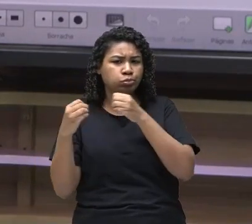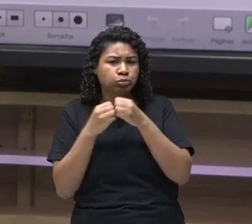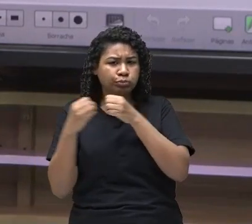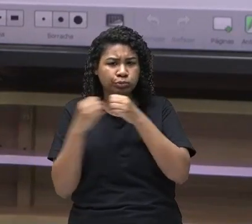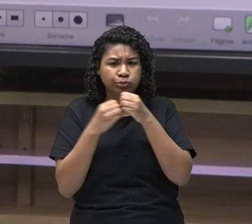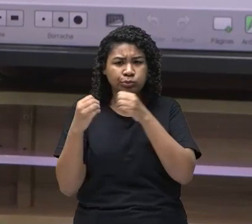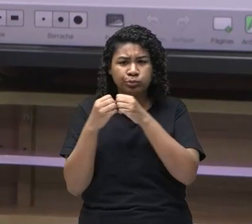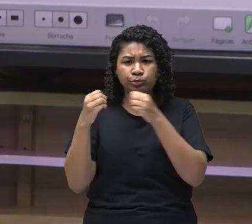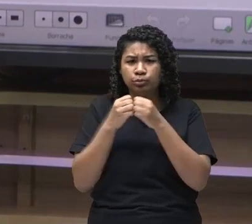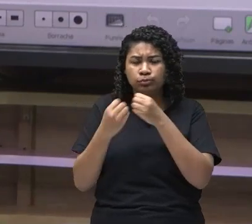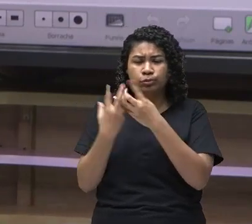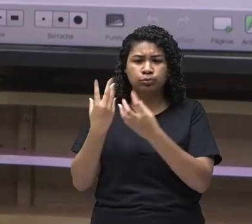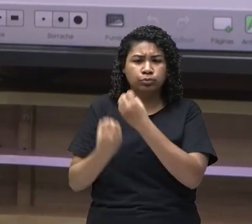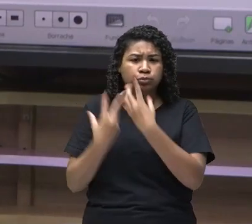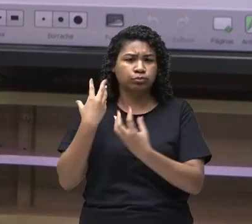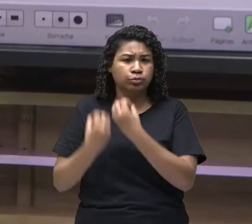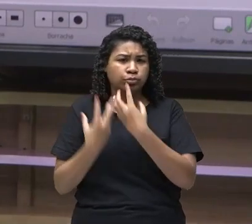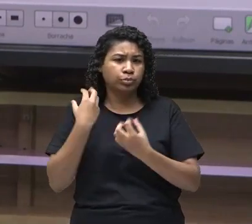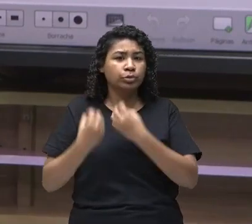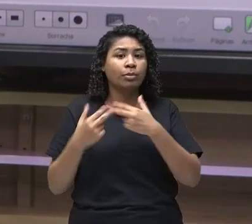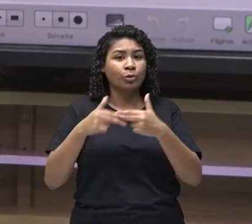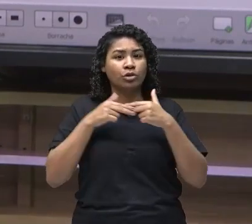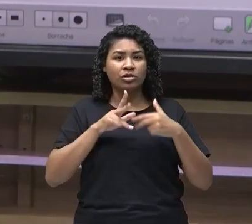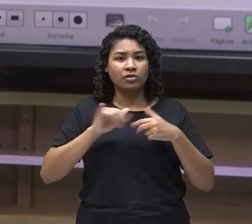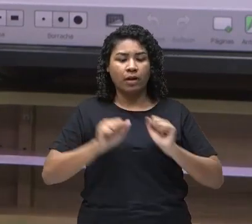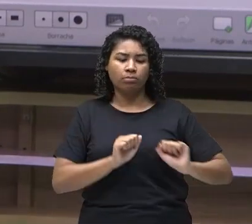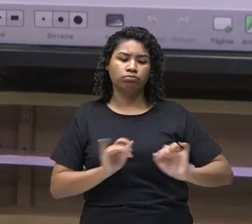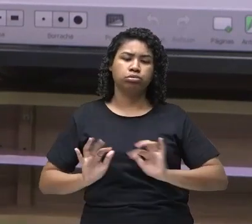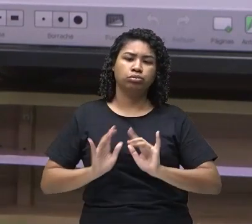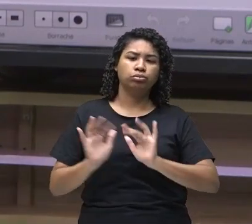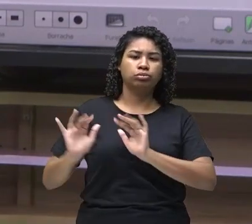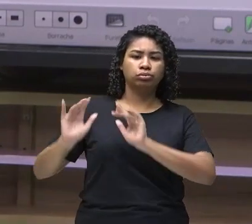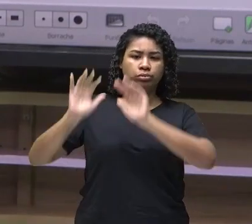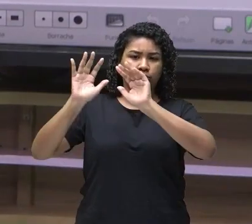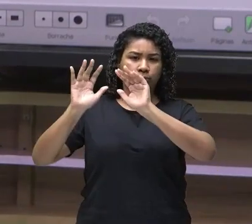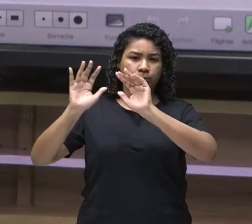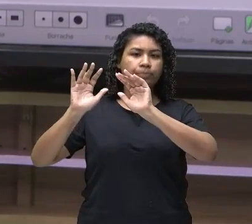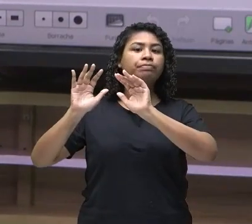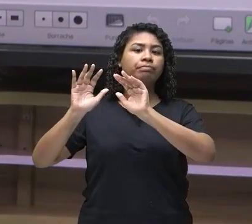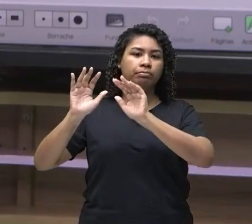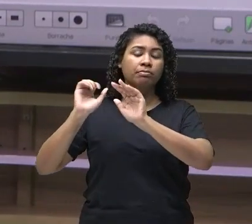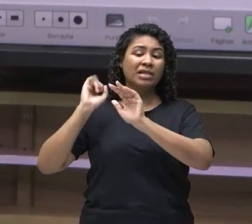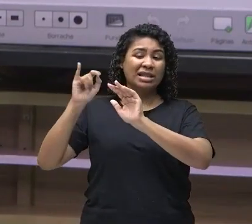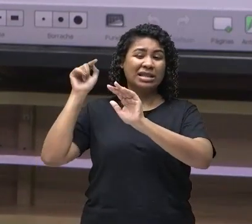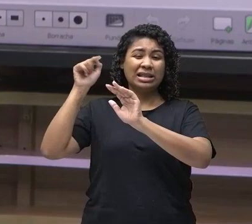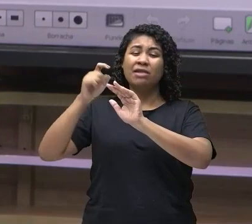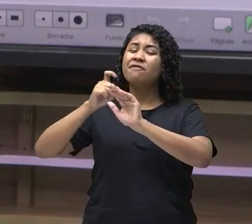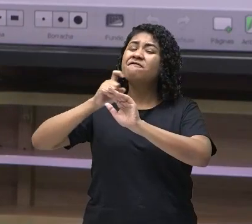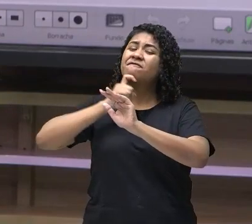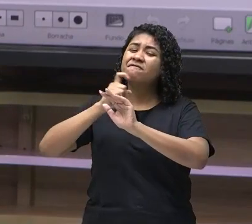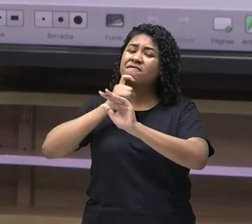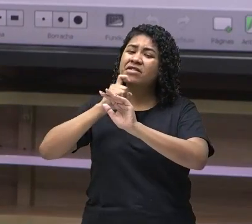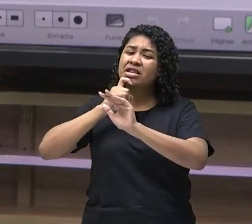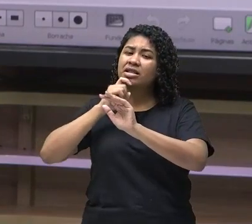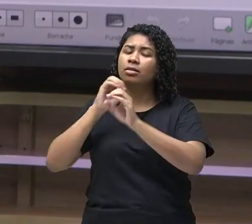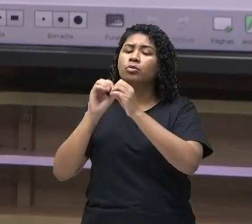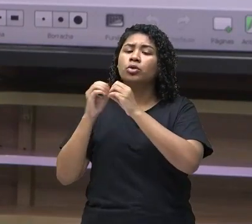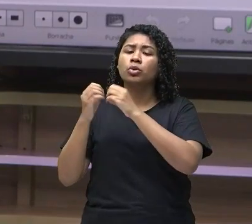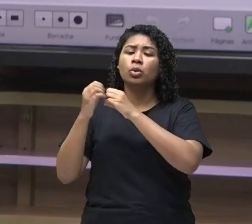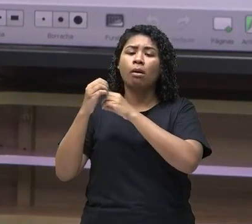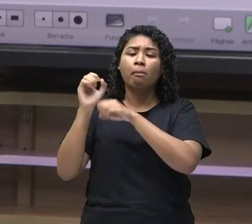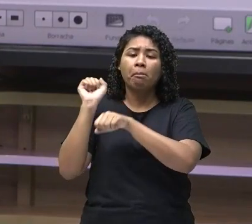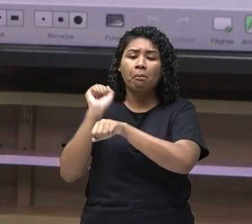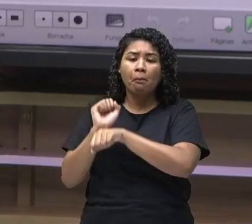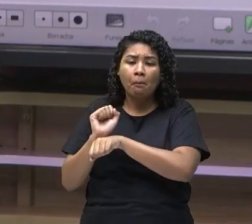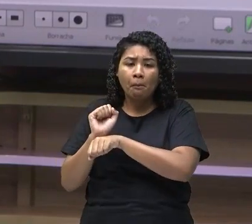aí ela fica menos densa e menos densa ela vai subir quando as moléculas estão mais frias elas ficam menos agitadas mas